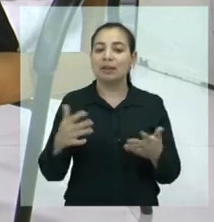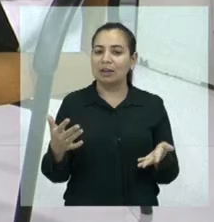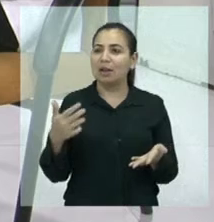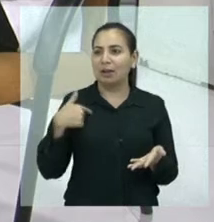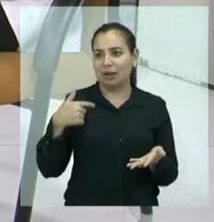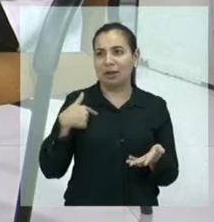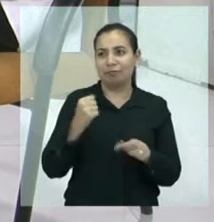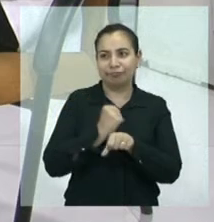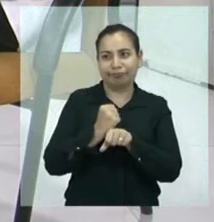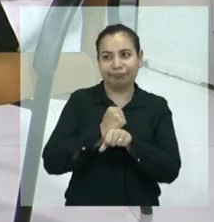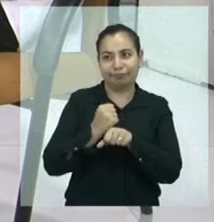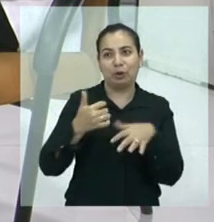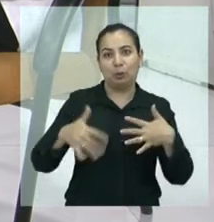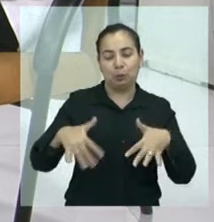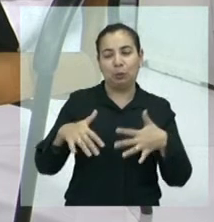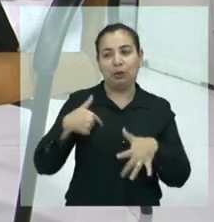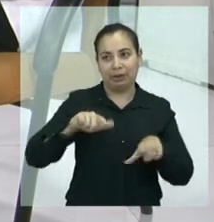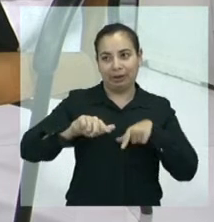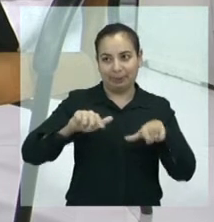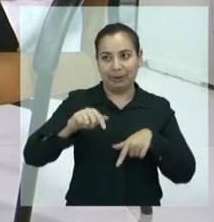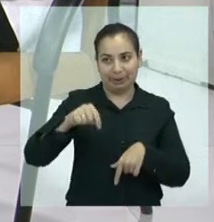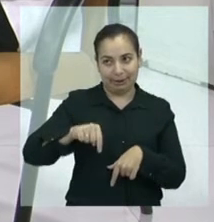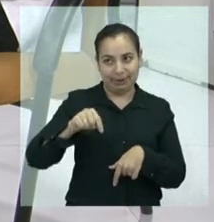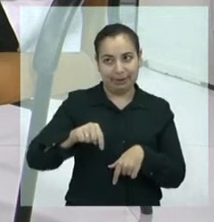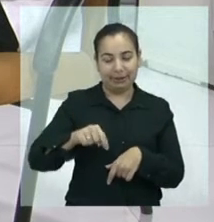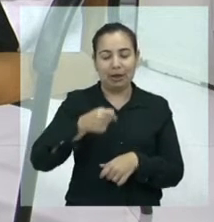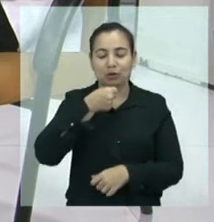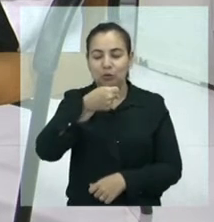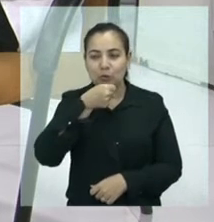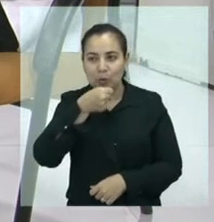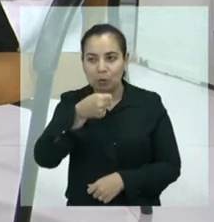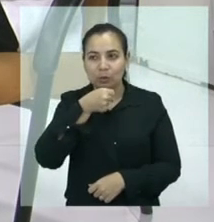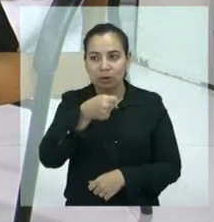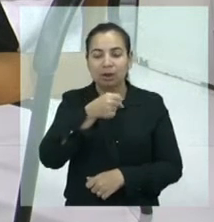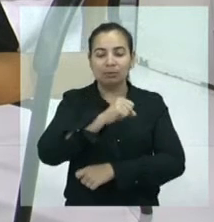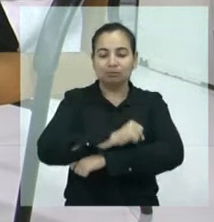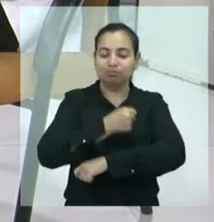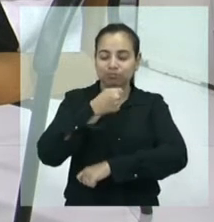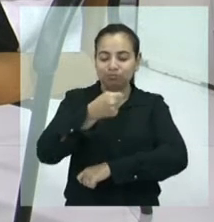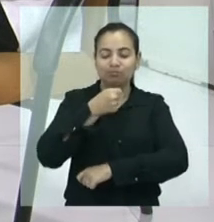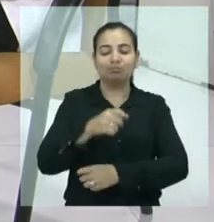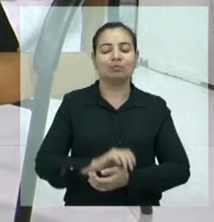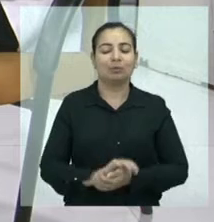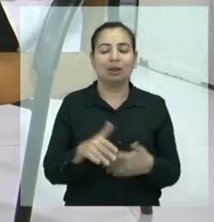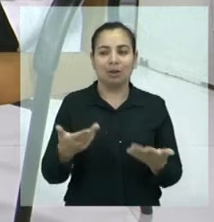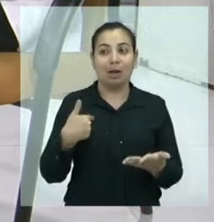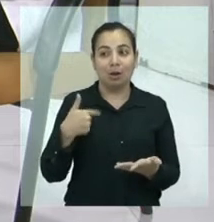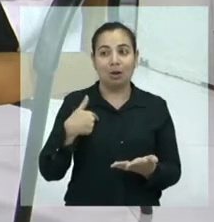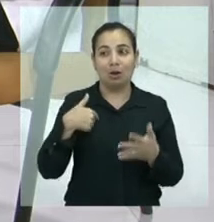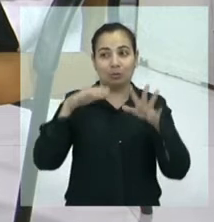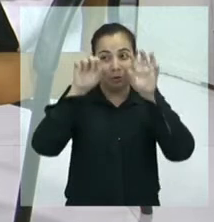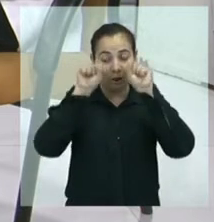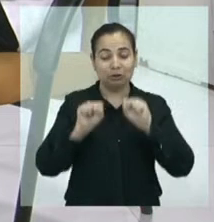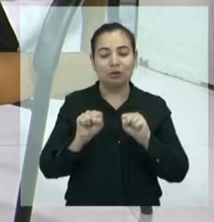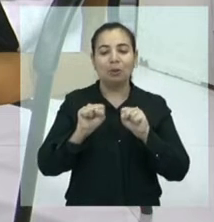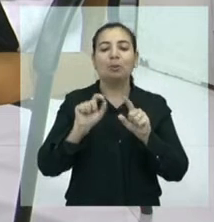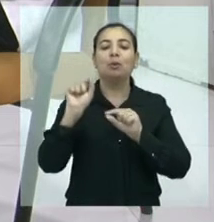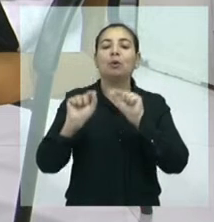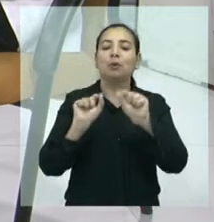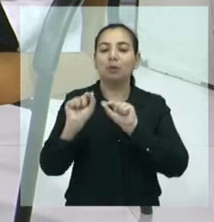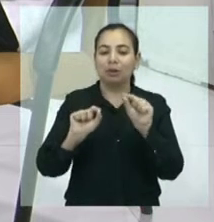trabalhando no jornalismo e eu sou testemunha, assim, de que de uns 30 anos para cá, os